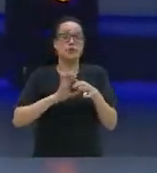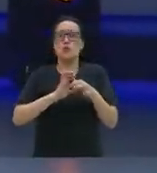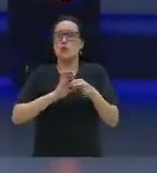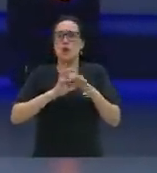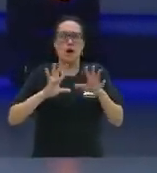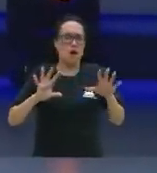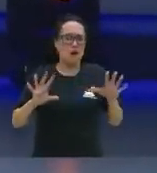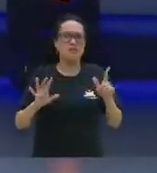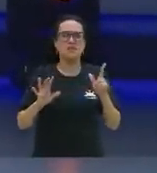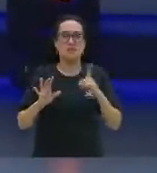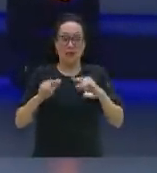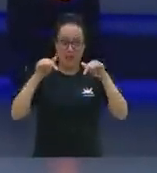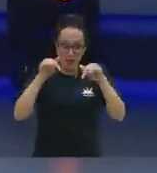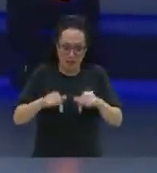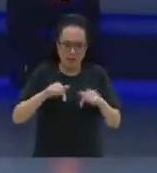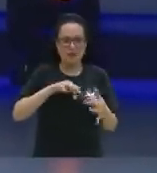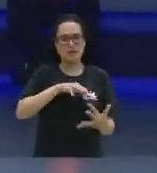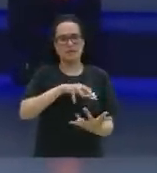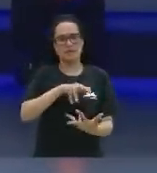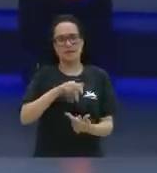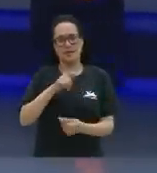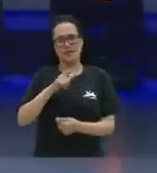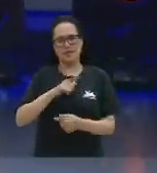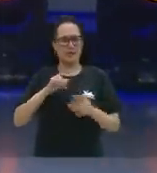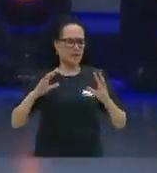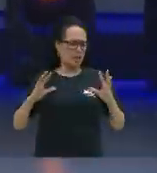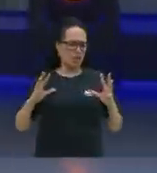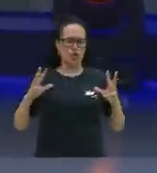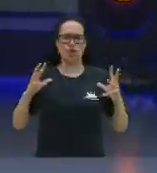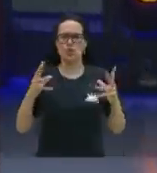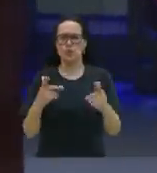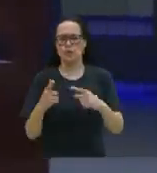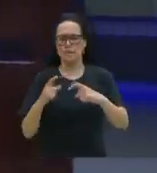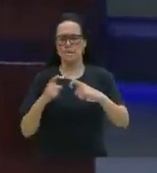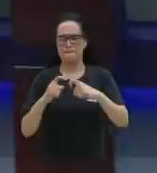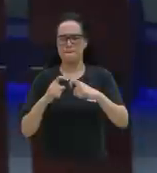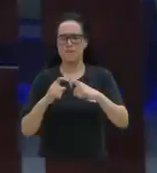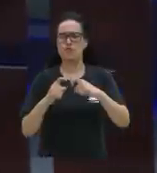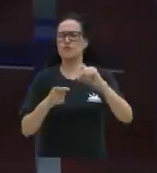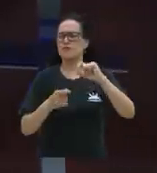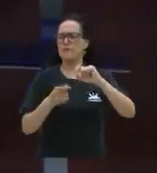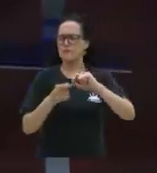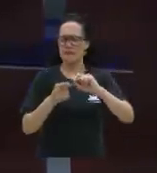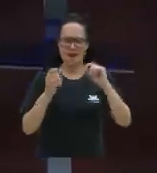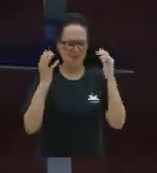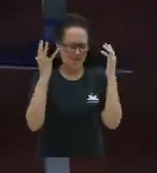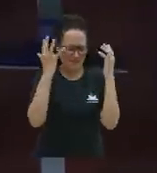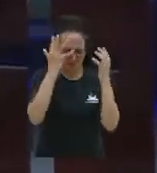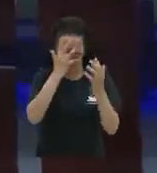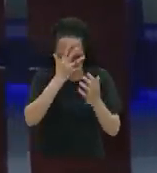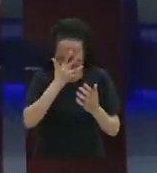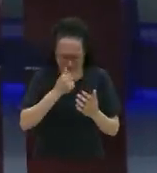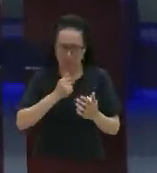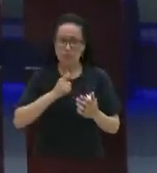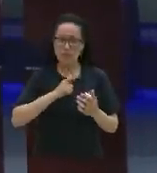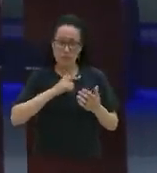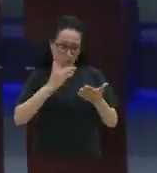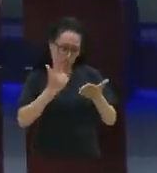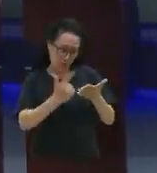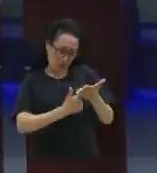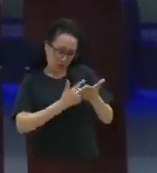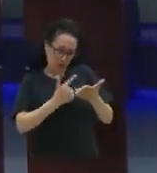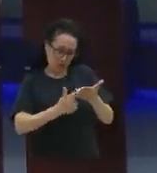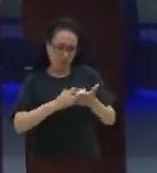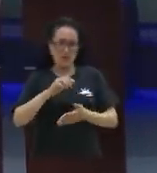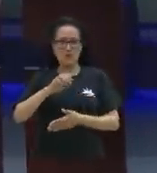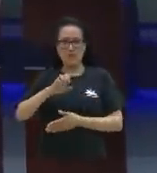nessa terra. Tudo que a medicina pode fazer é lindo, conforme está em Eclesiástico,